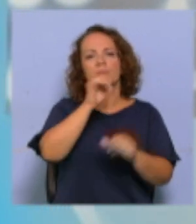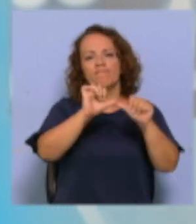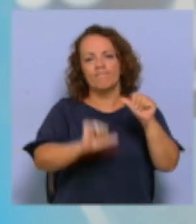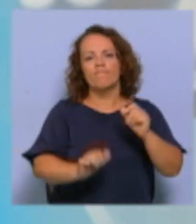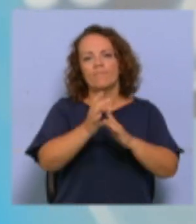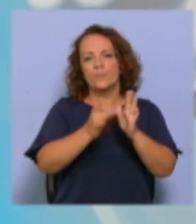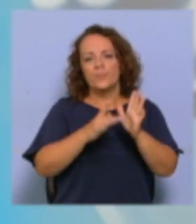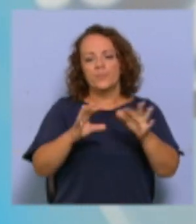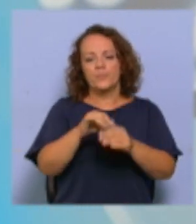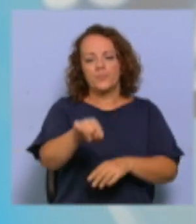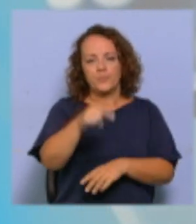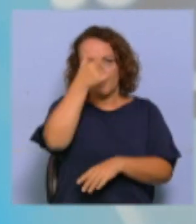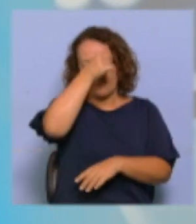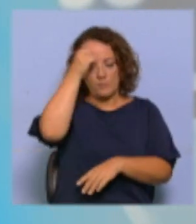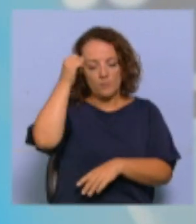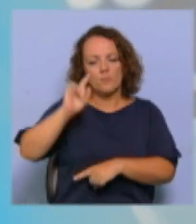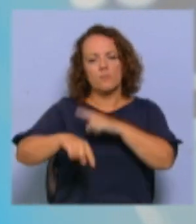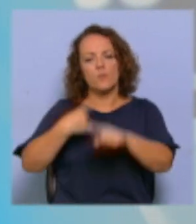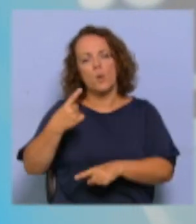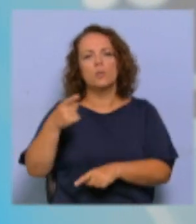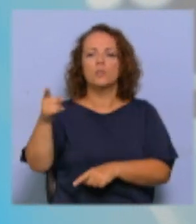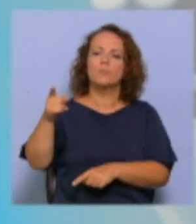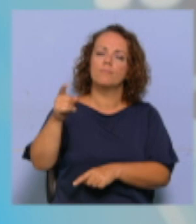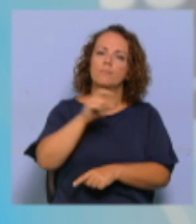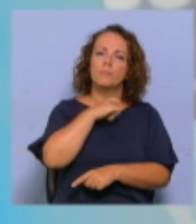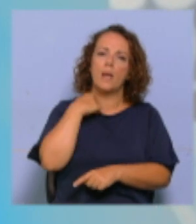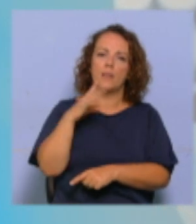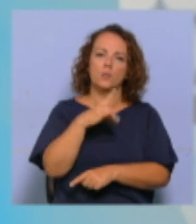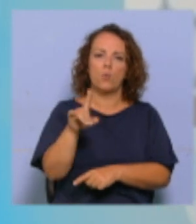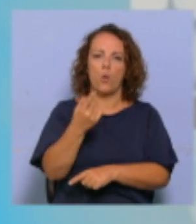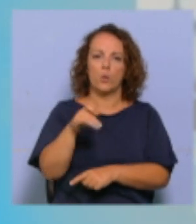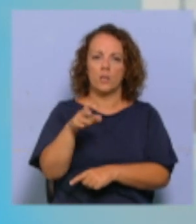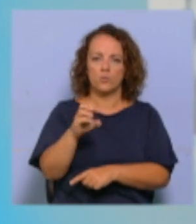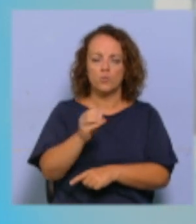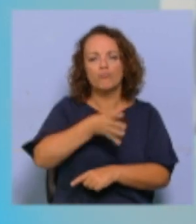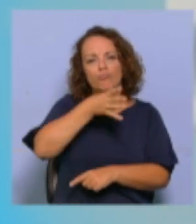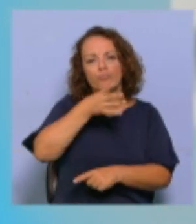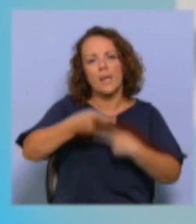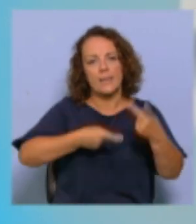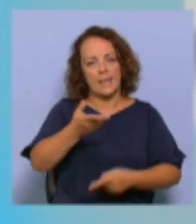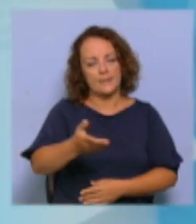depois ouvirmos a análise que o Padre João Lourenço nos irá propor.